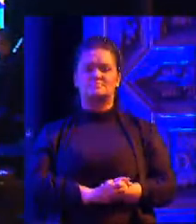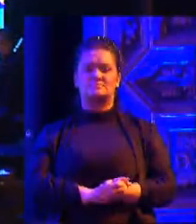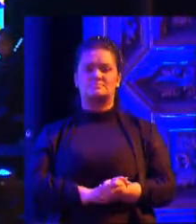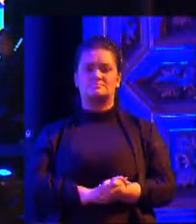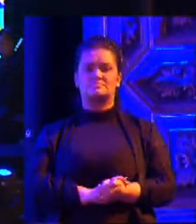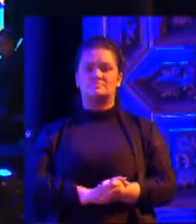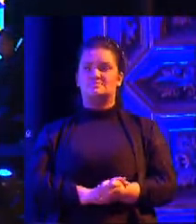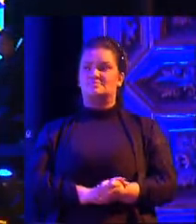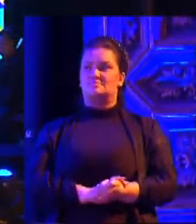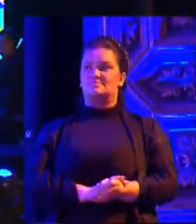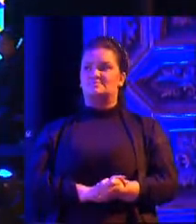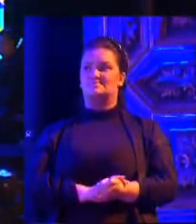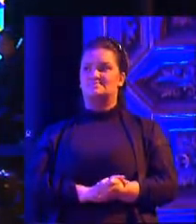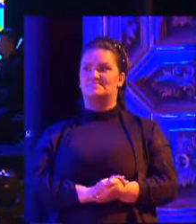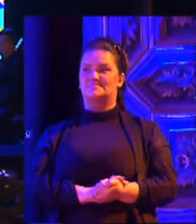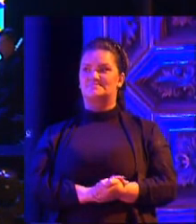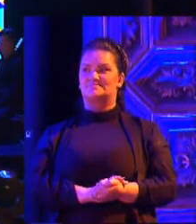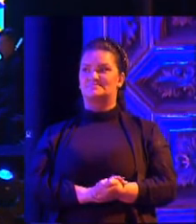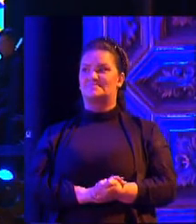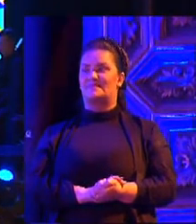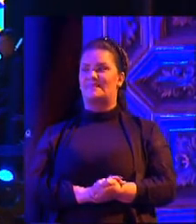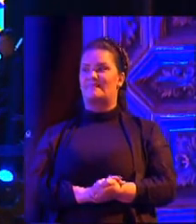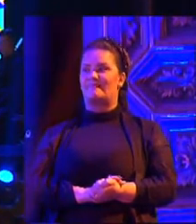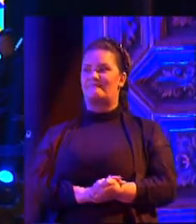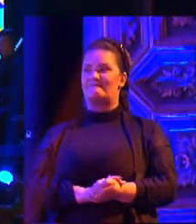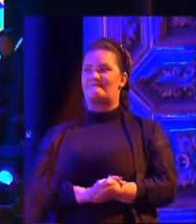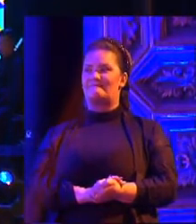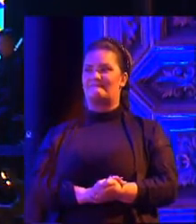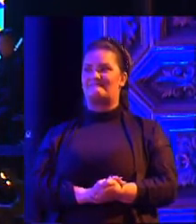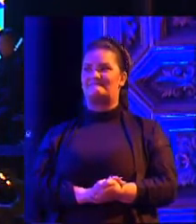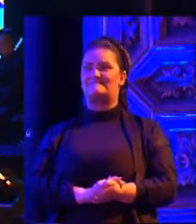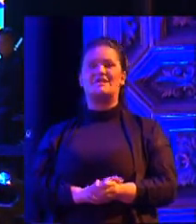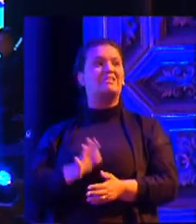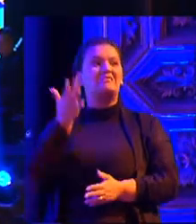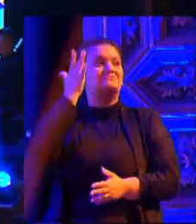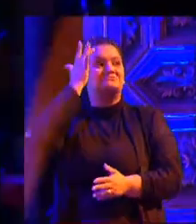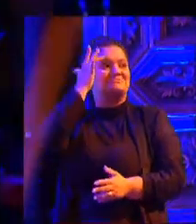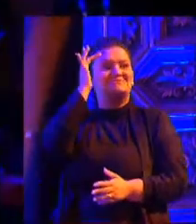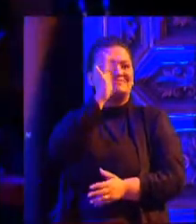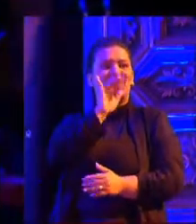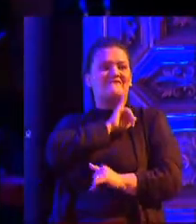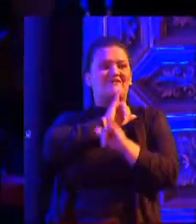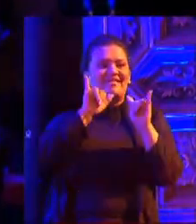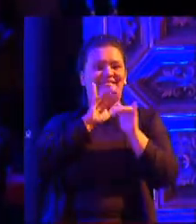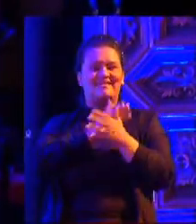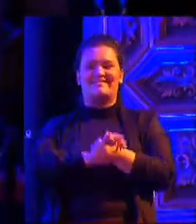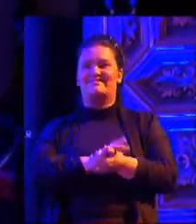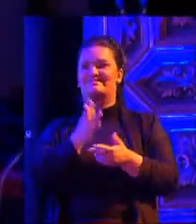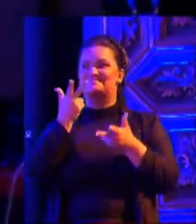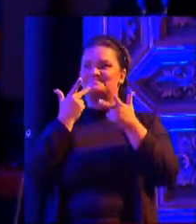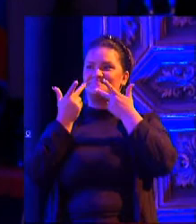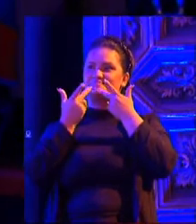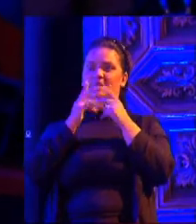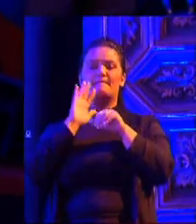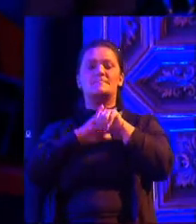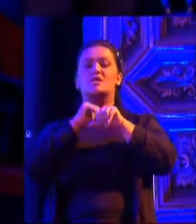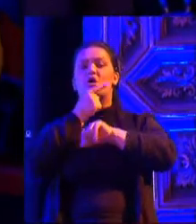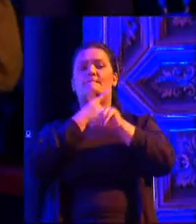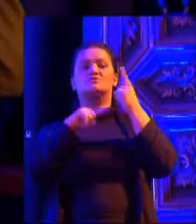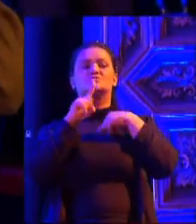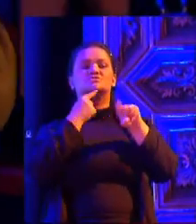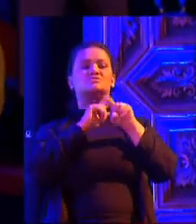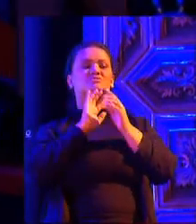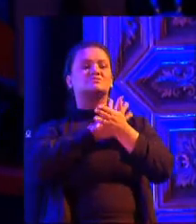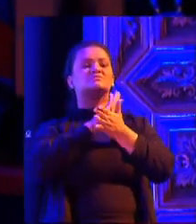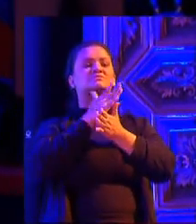Olha, agora eu tô realmente nervosa. Nem sei o que dizer. Vamos lá. Melhor música,